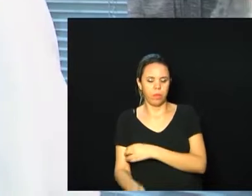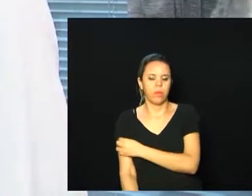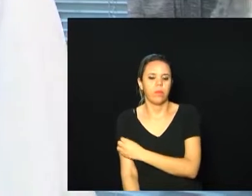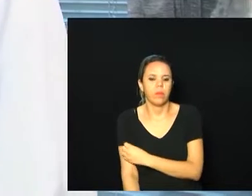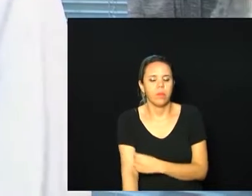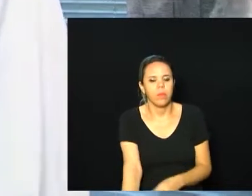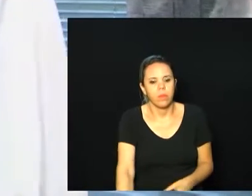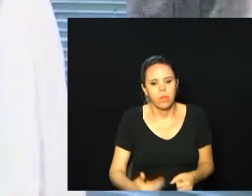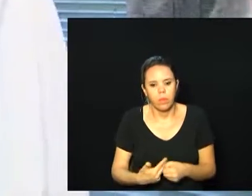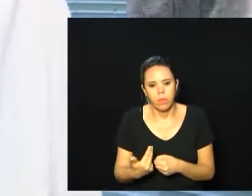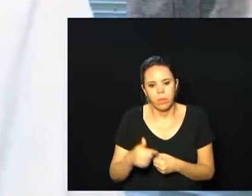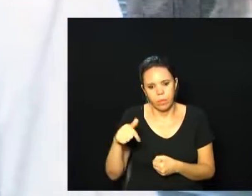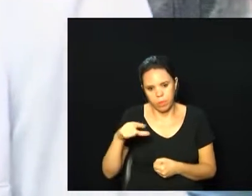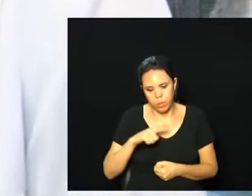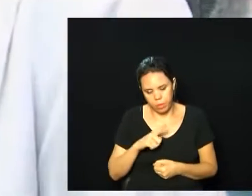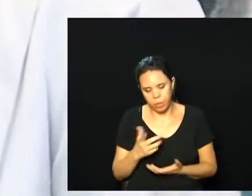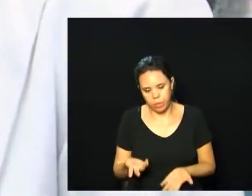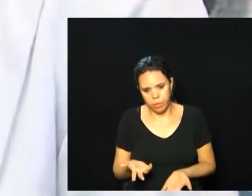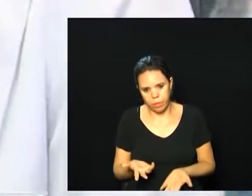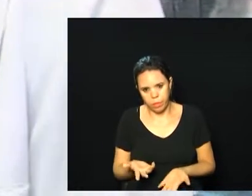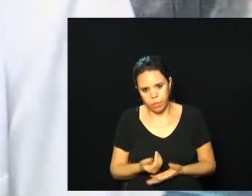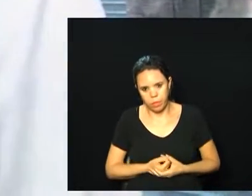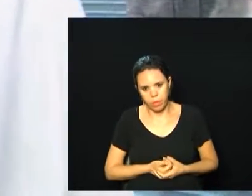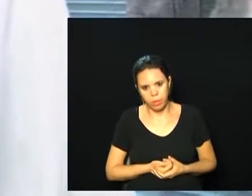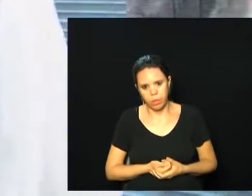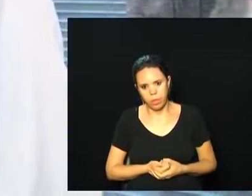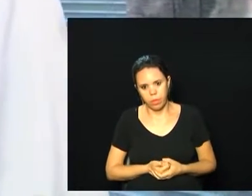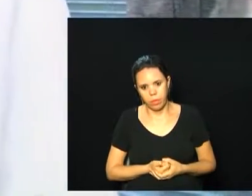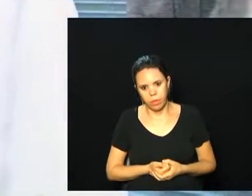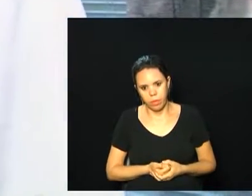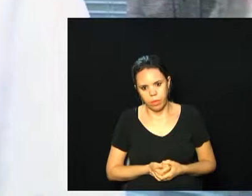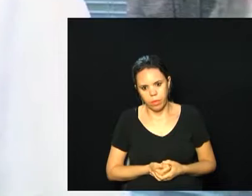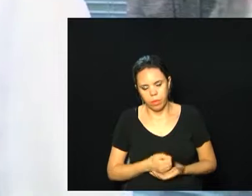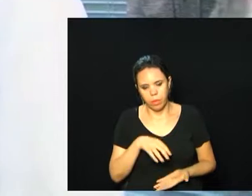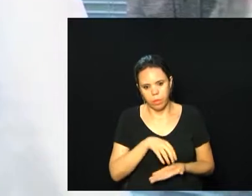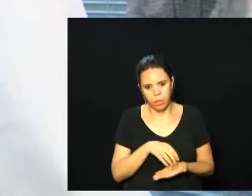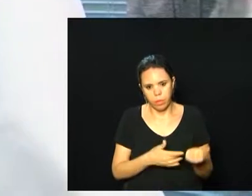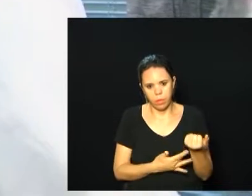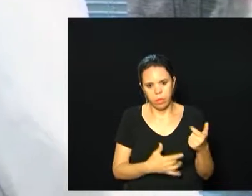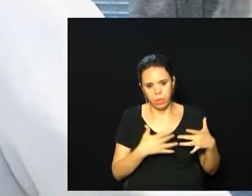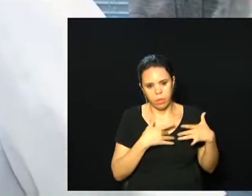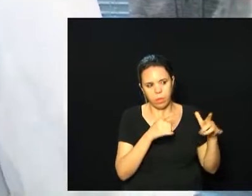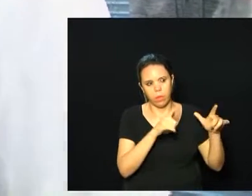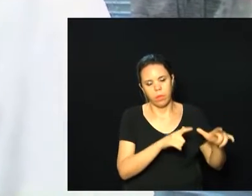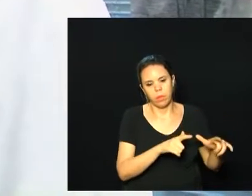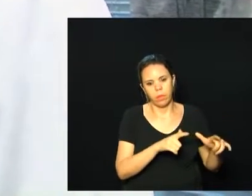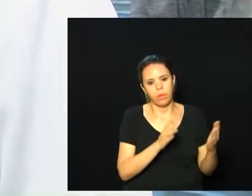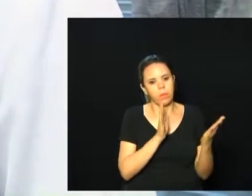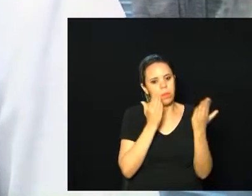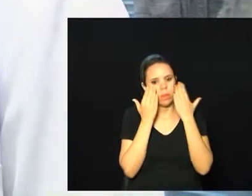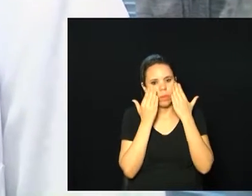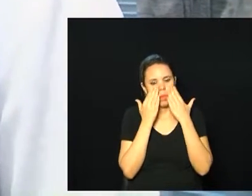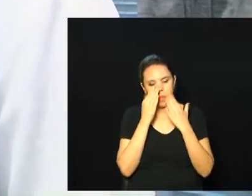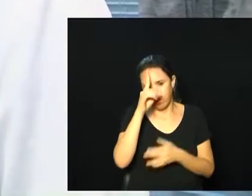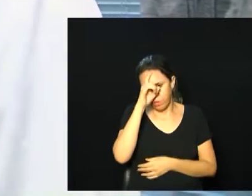posto fixo aqui no próprio Hemocentro da Unicamp, dentro da universidade. Tem um posto fixo na frente do